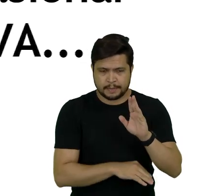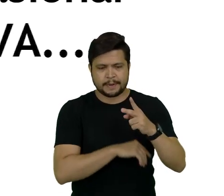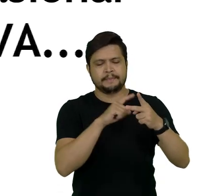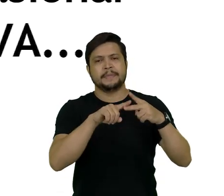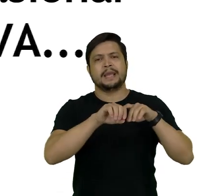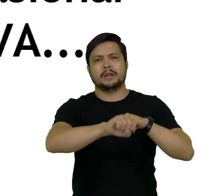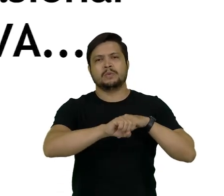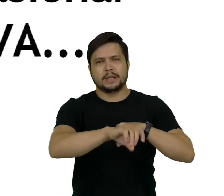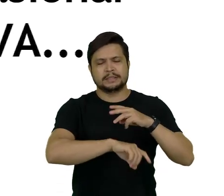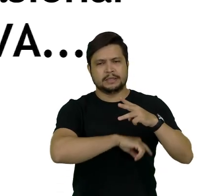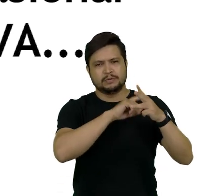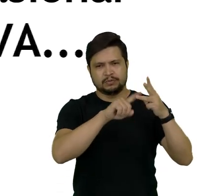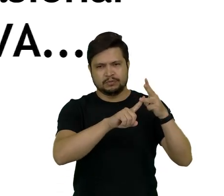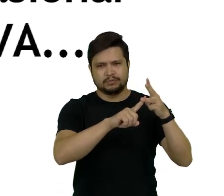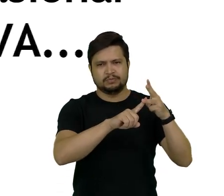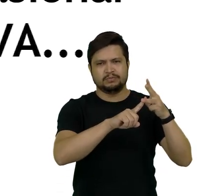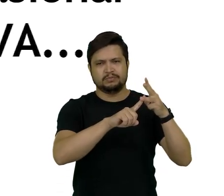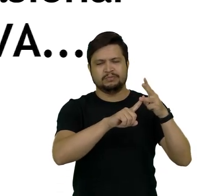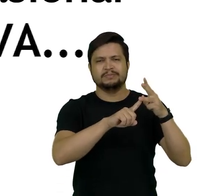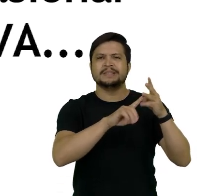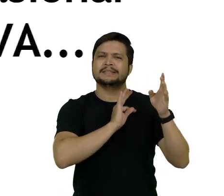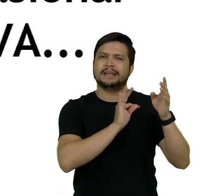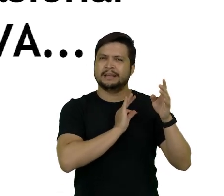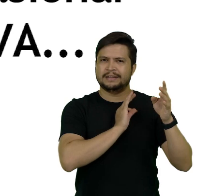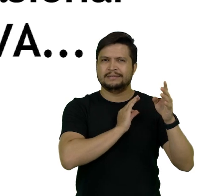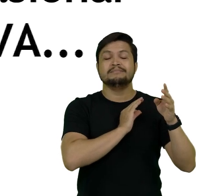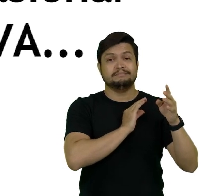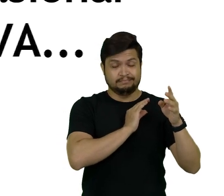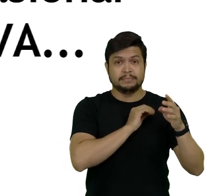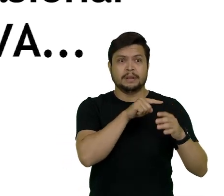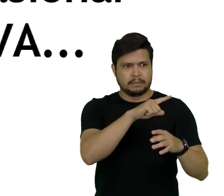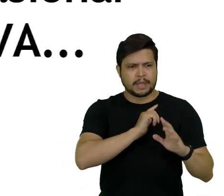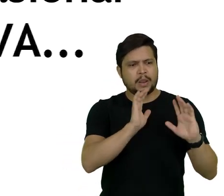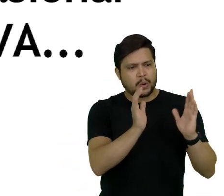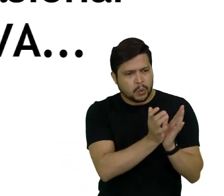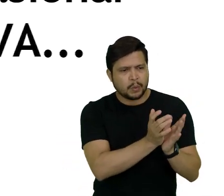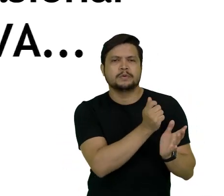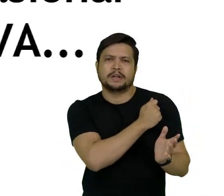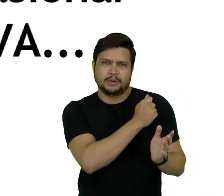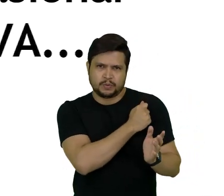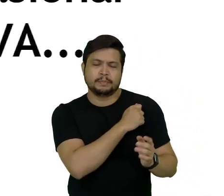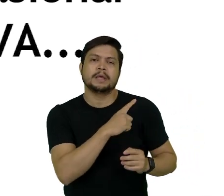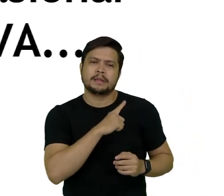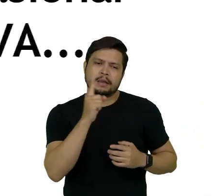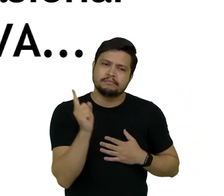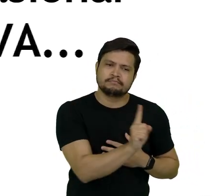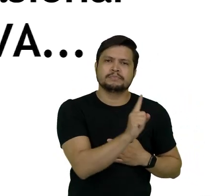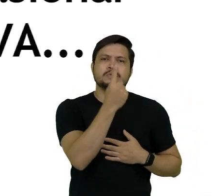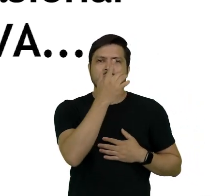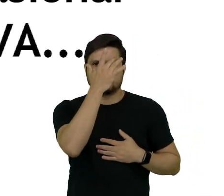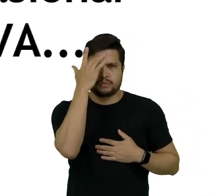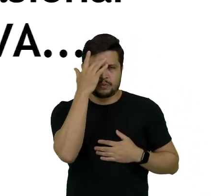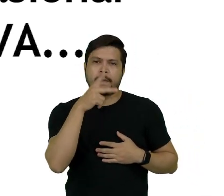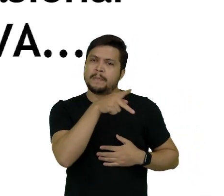de Educação Tutorial, que tem um mentor, um tutor, e tem um grupo de alunos. E aí esse grupo,